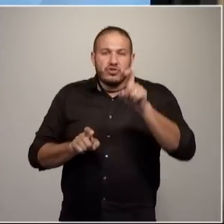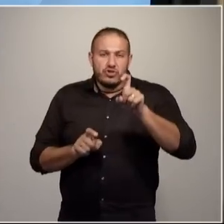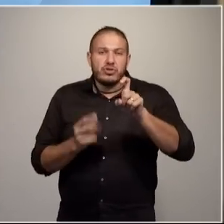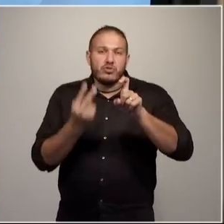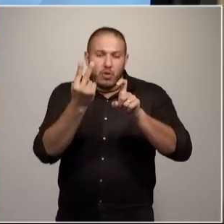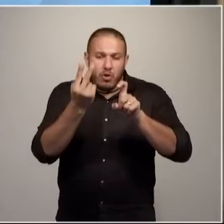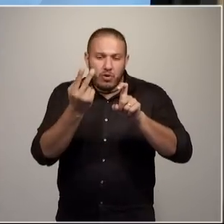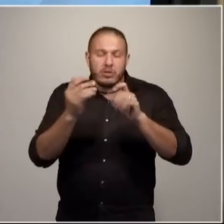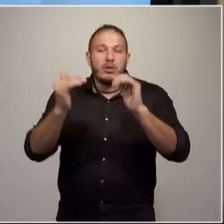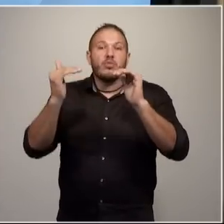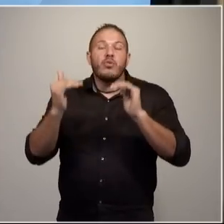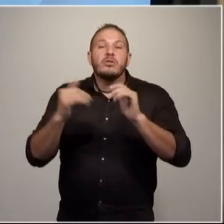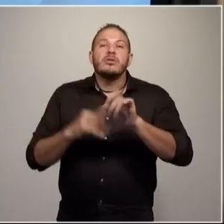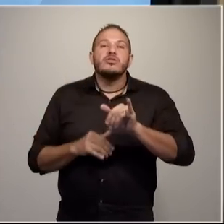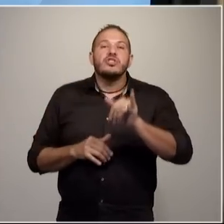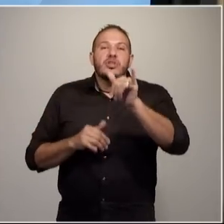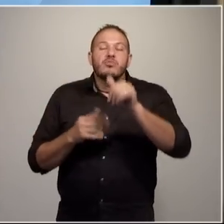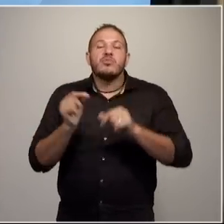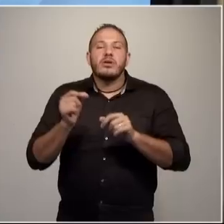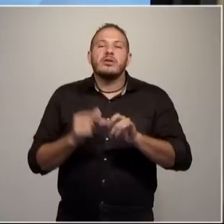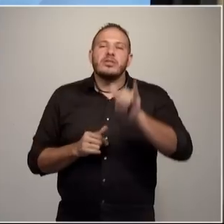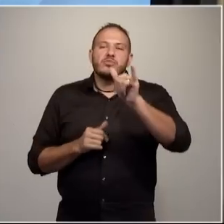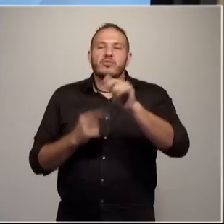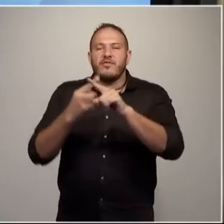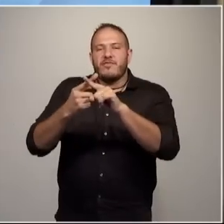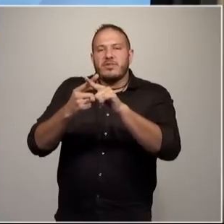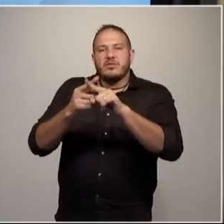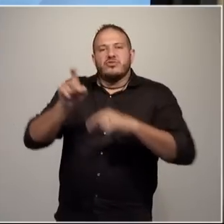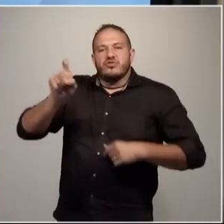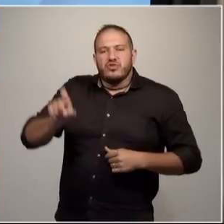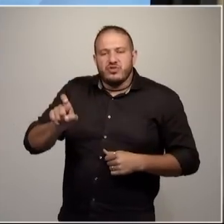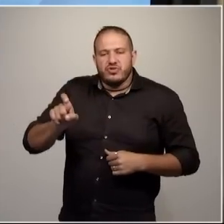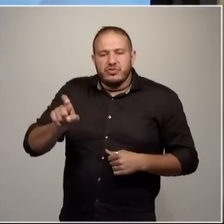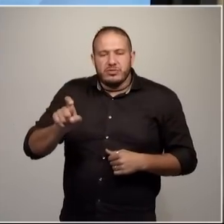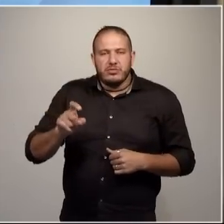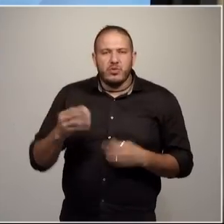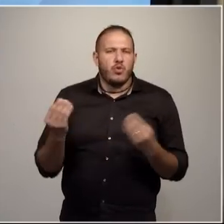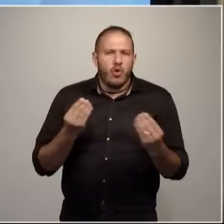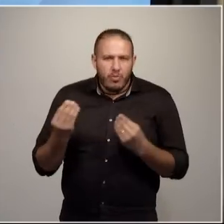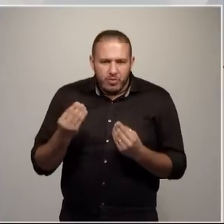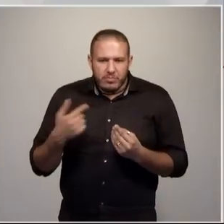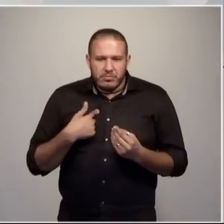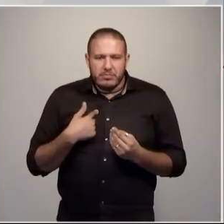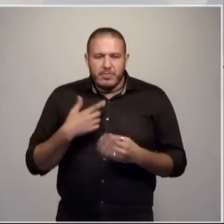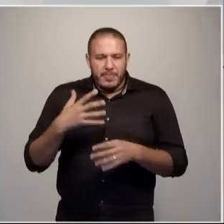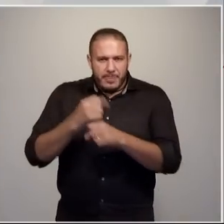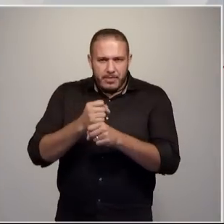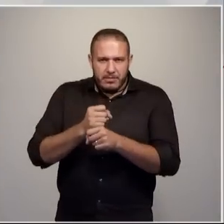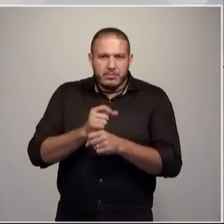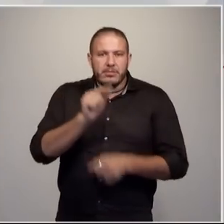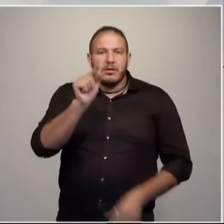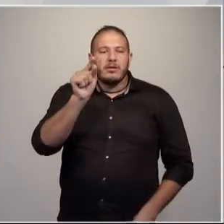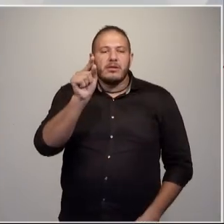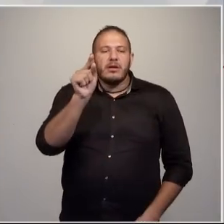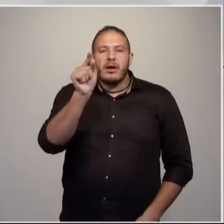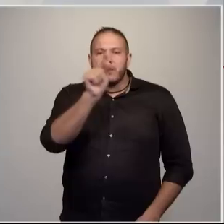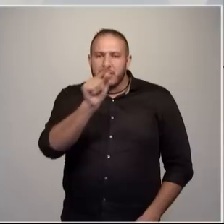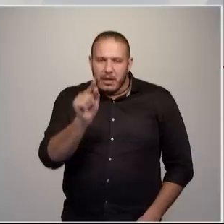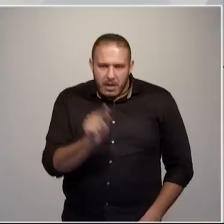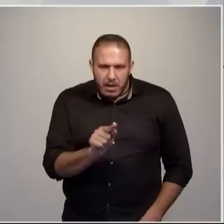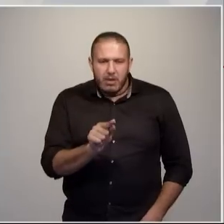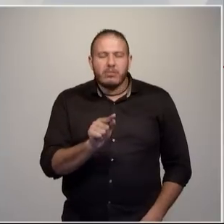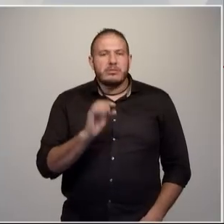a integral de y é y vezes x. Então, isso fica integral de